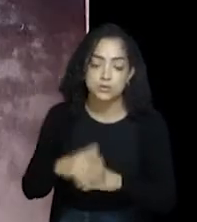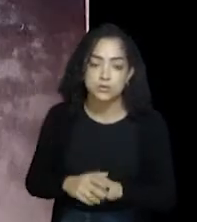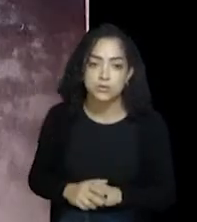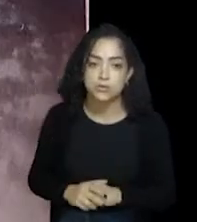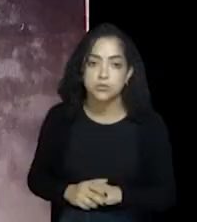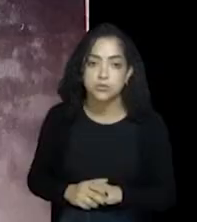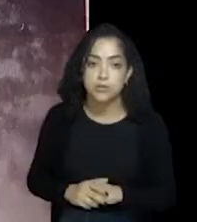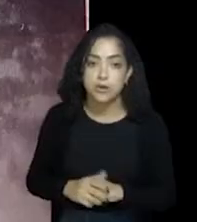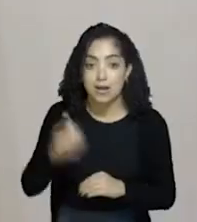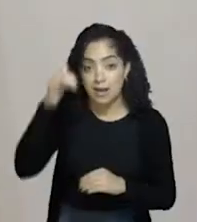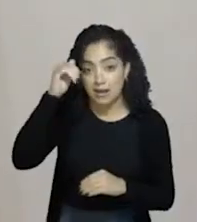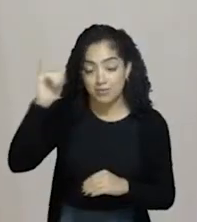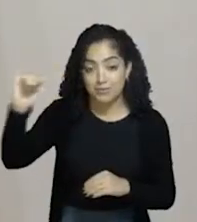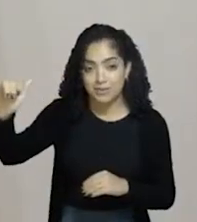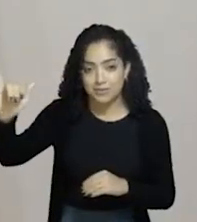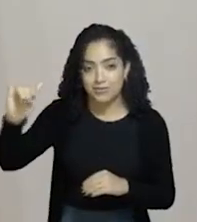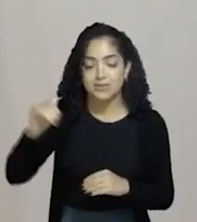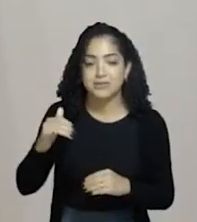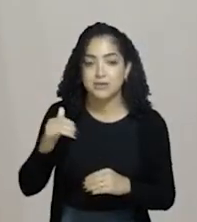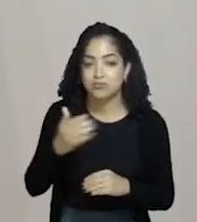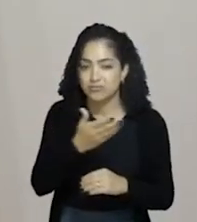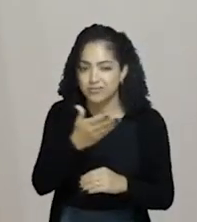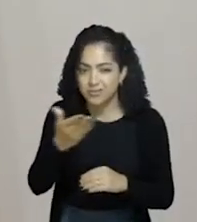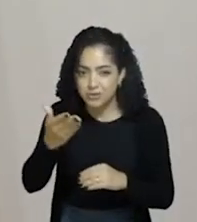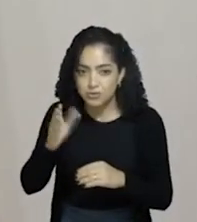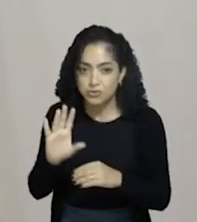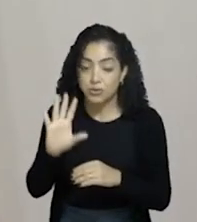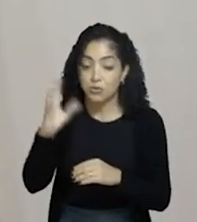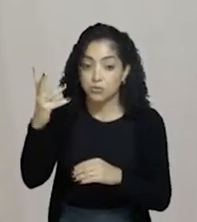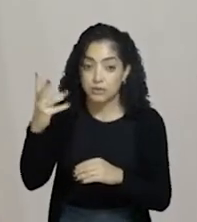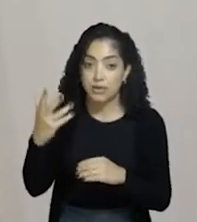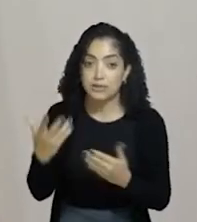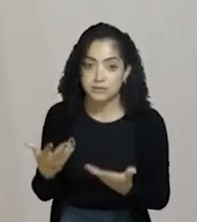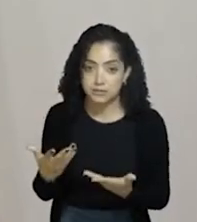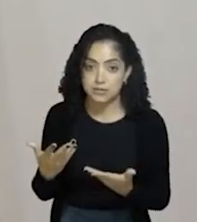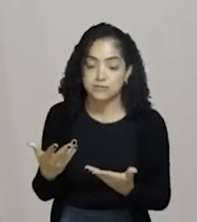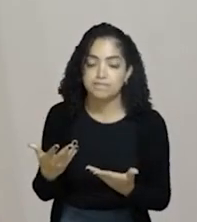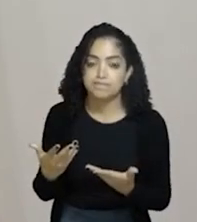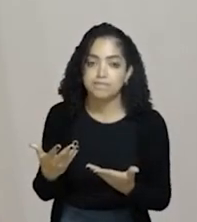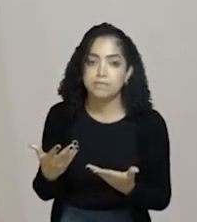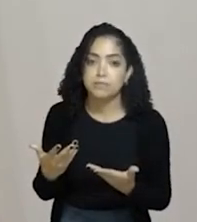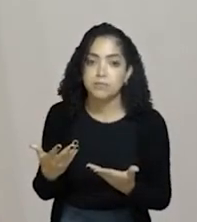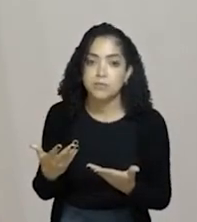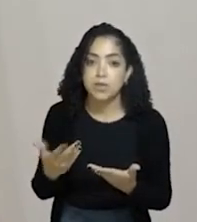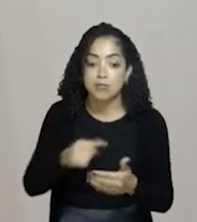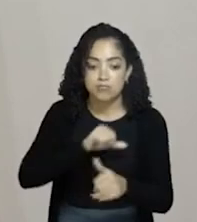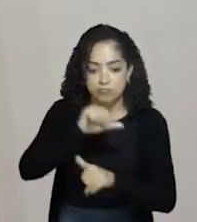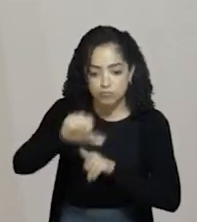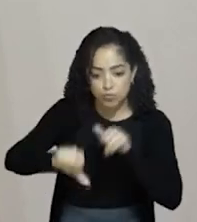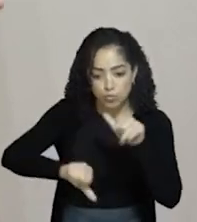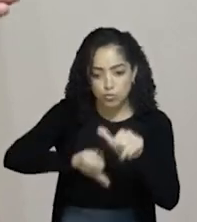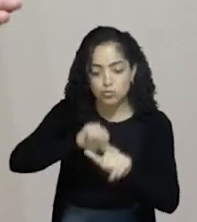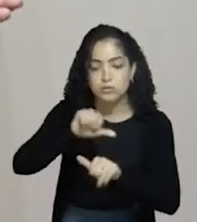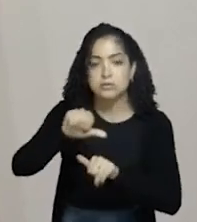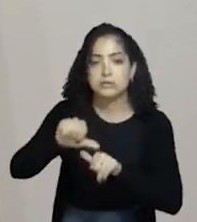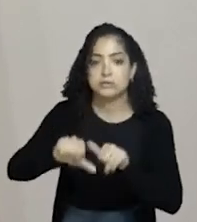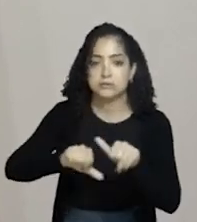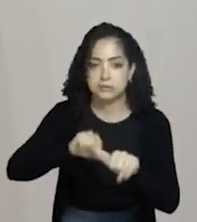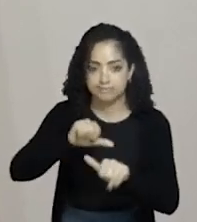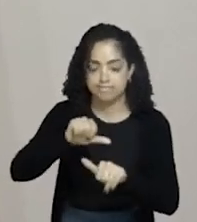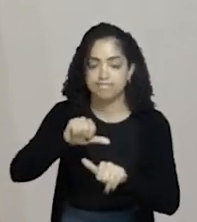a prevenção desses desastres ela teve um uma mudança radical